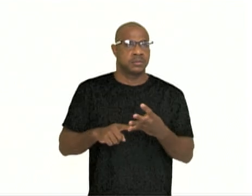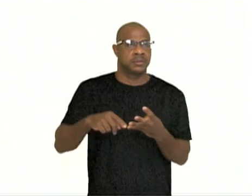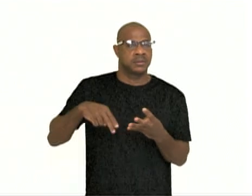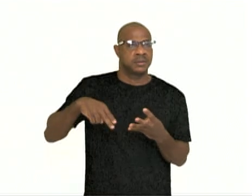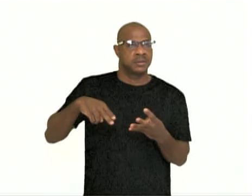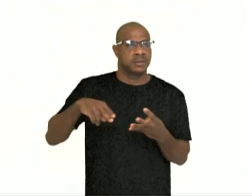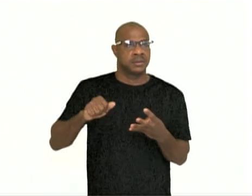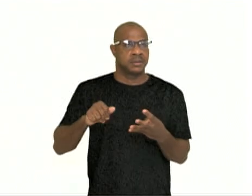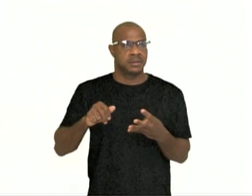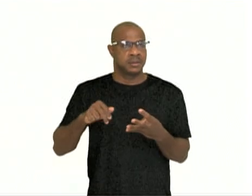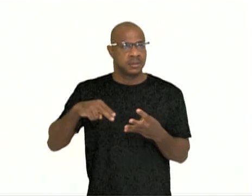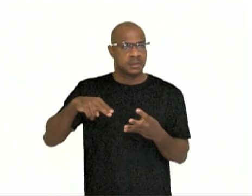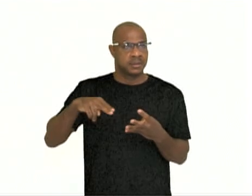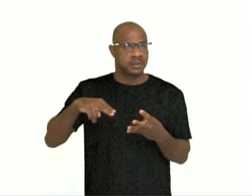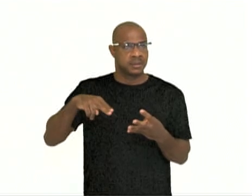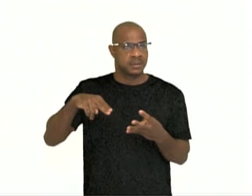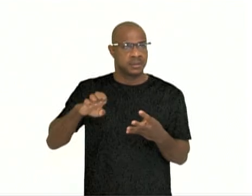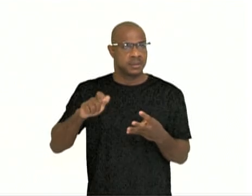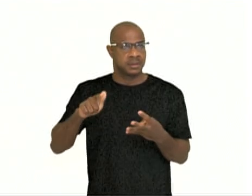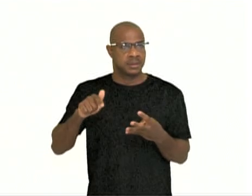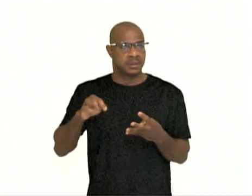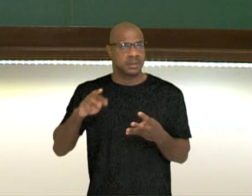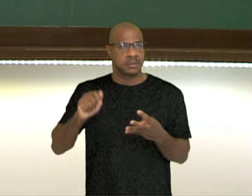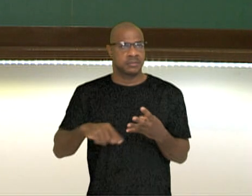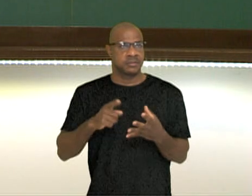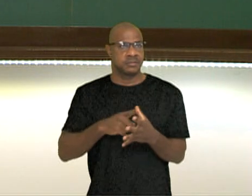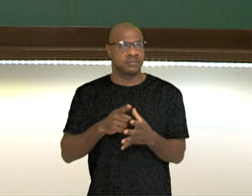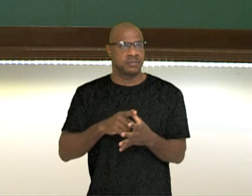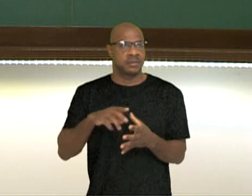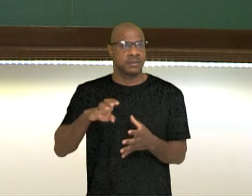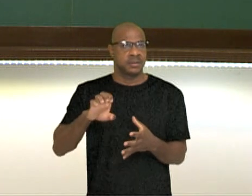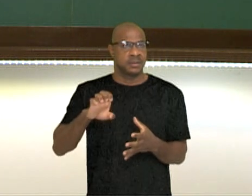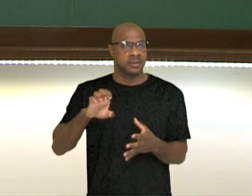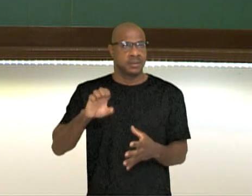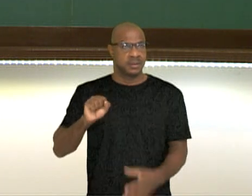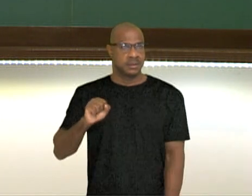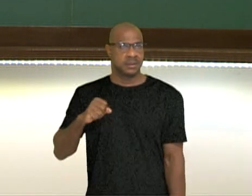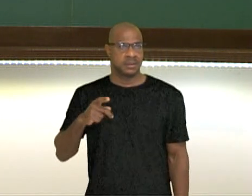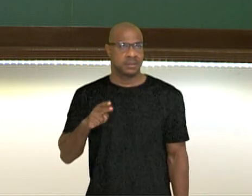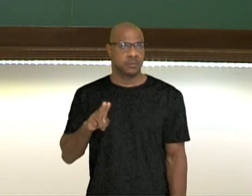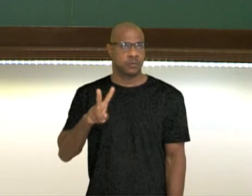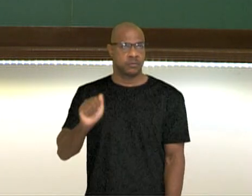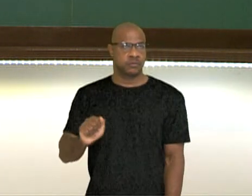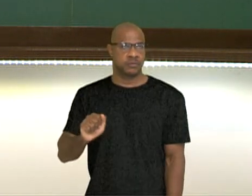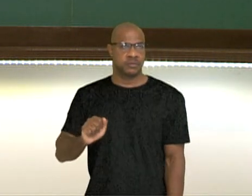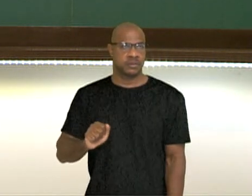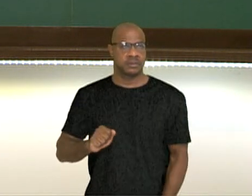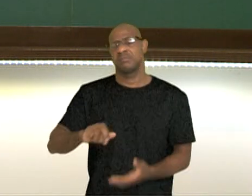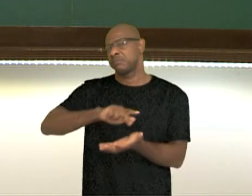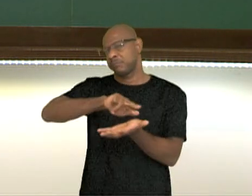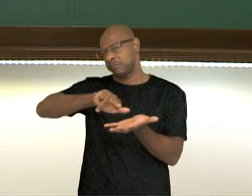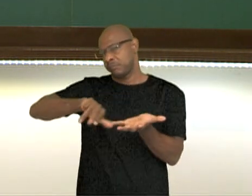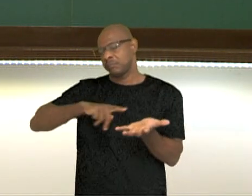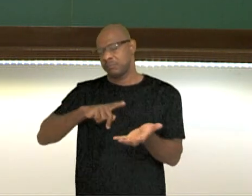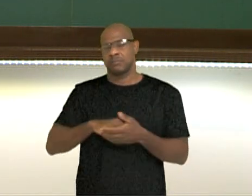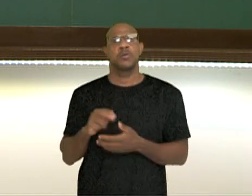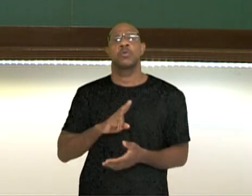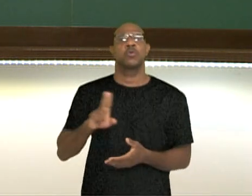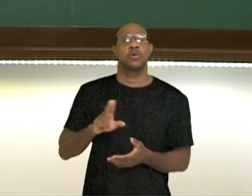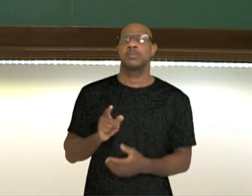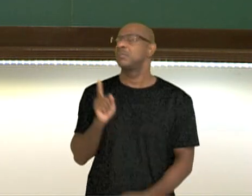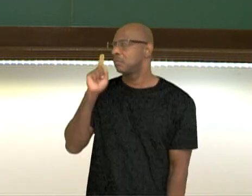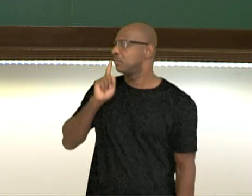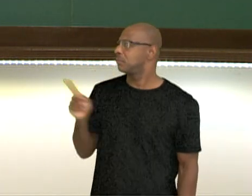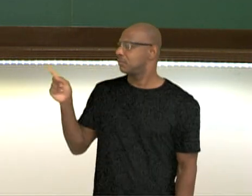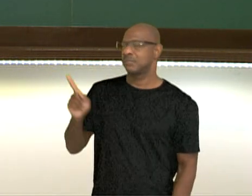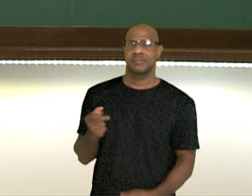entre outros, tá? Então, só para vocês entenderem um pouquinho os nomes, né? Principalmente os nomes